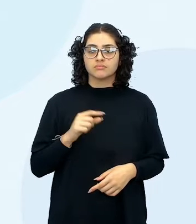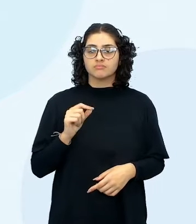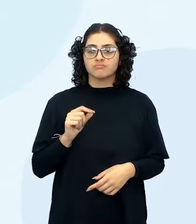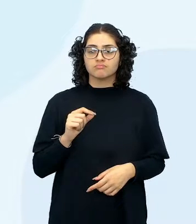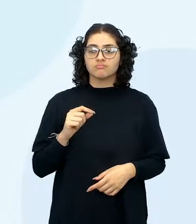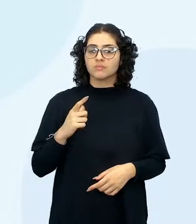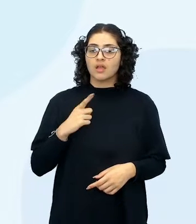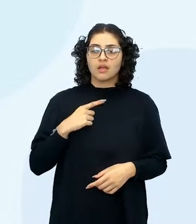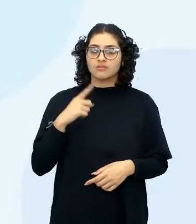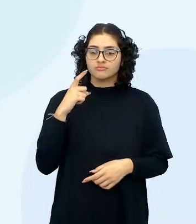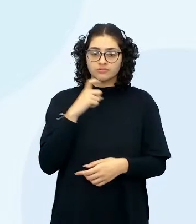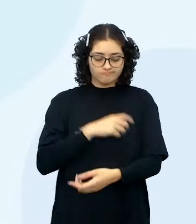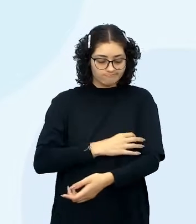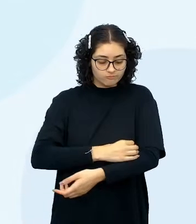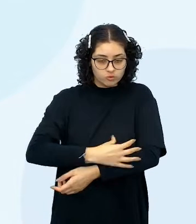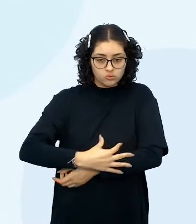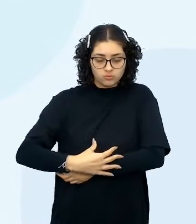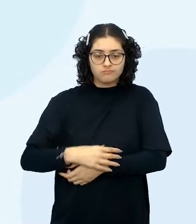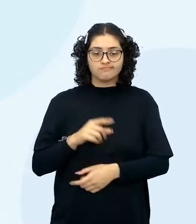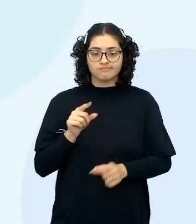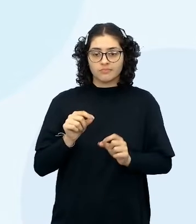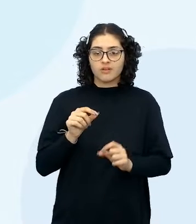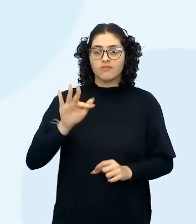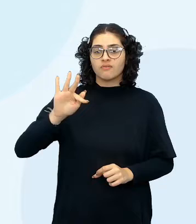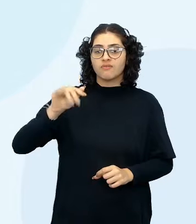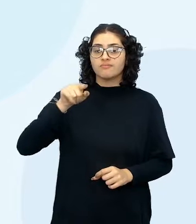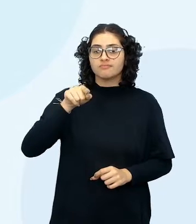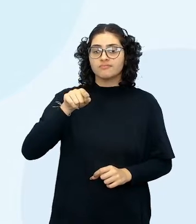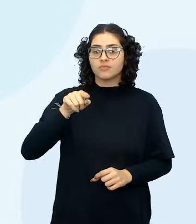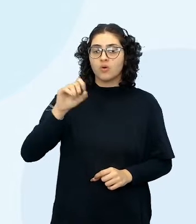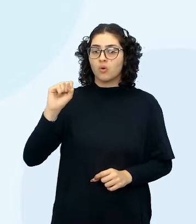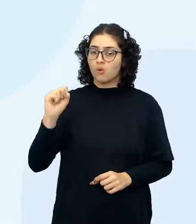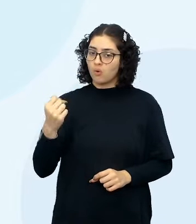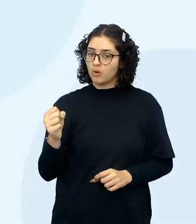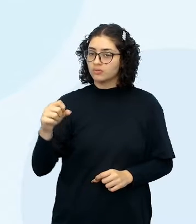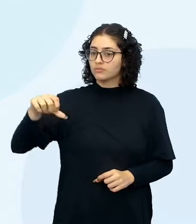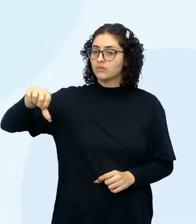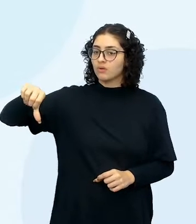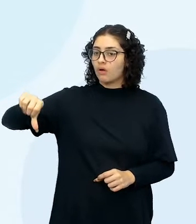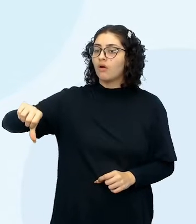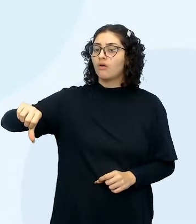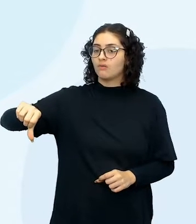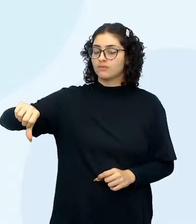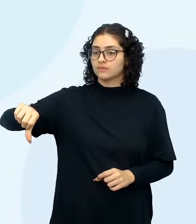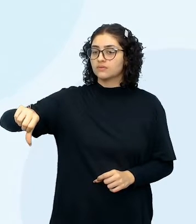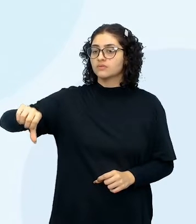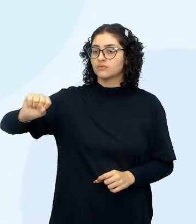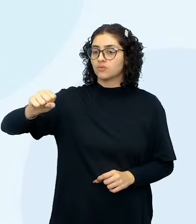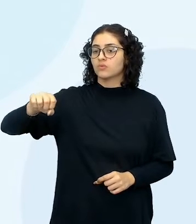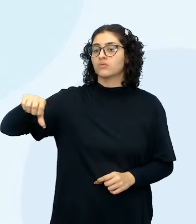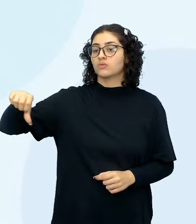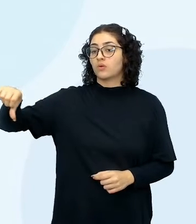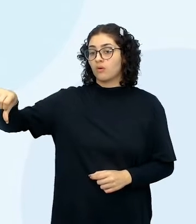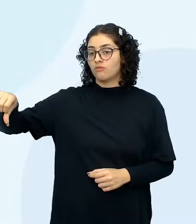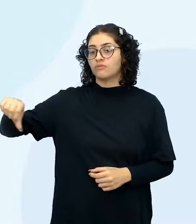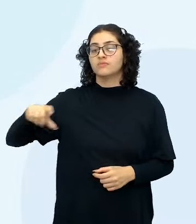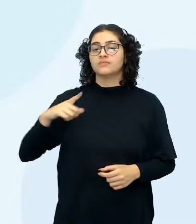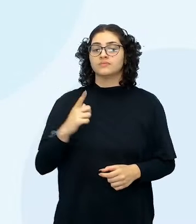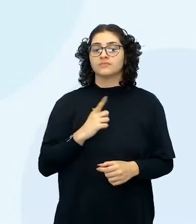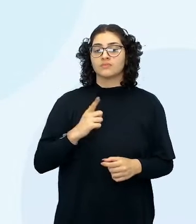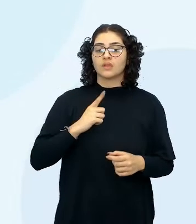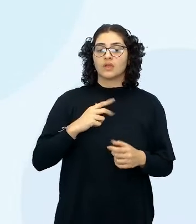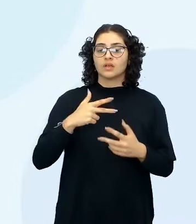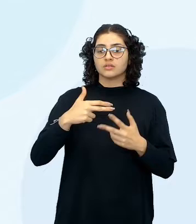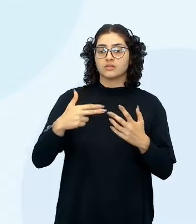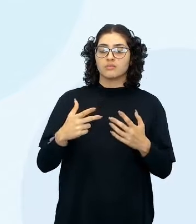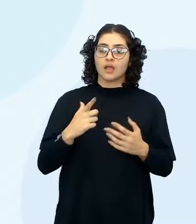de coagulação, geralmente o fator 8 e o fator 9, e por causa disso existem aí tipos